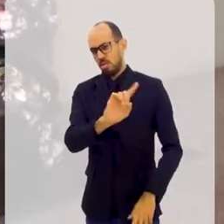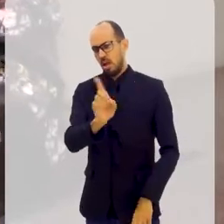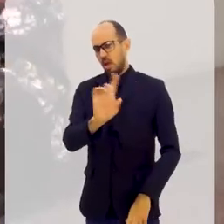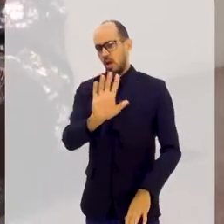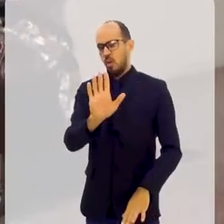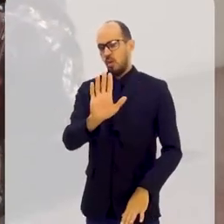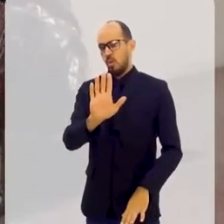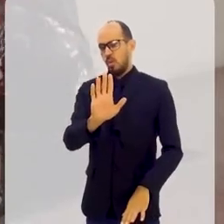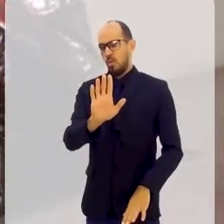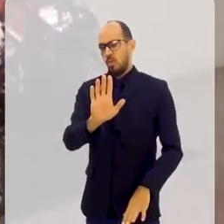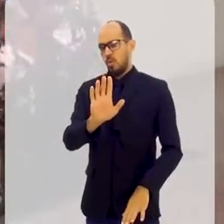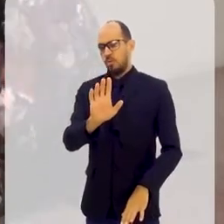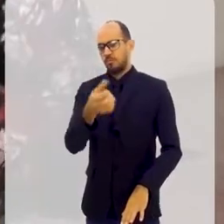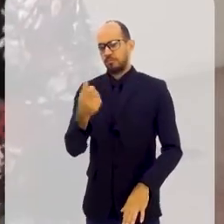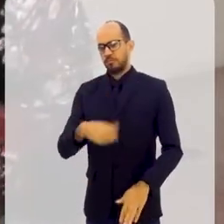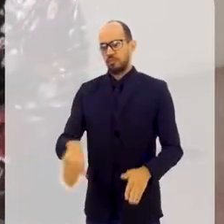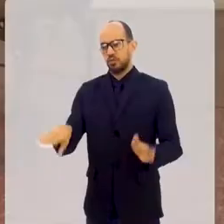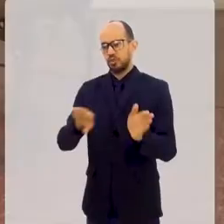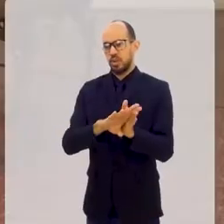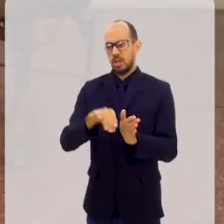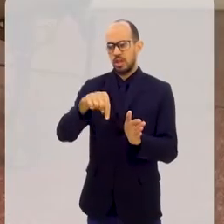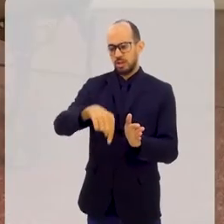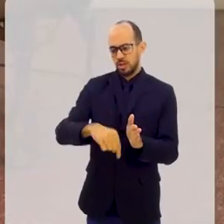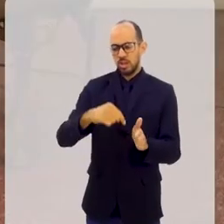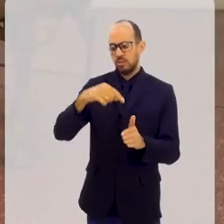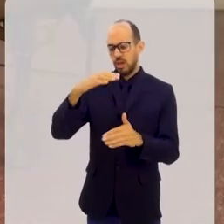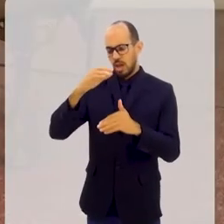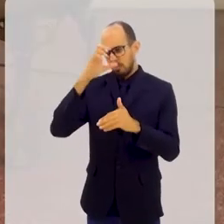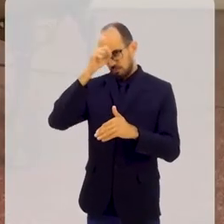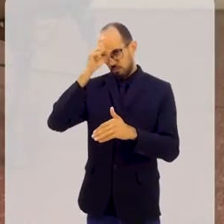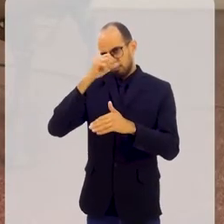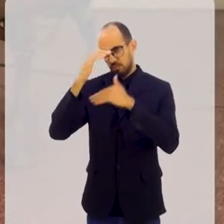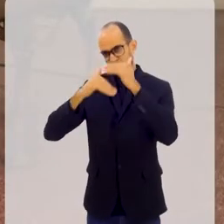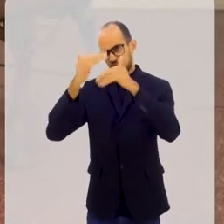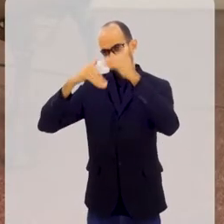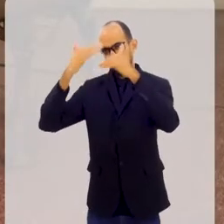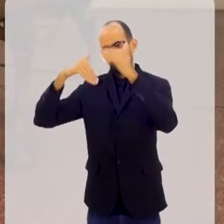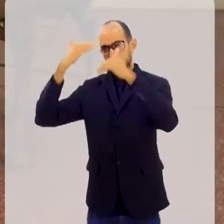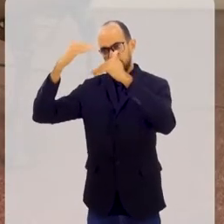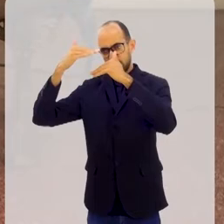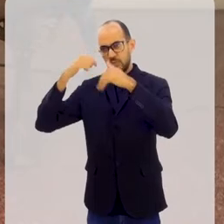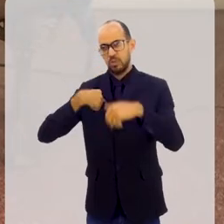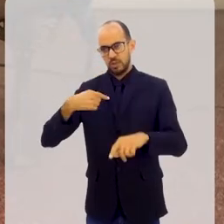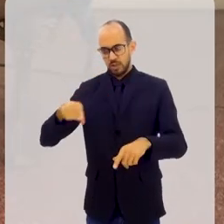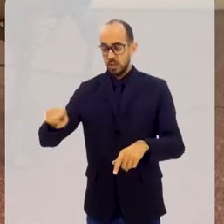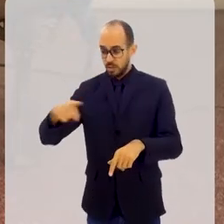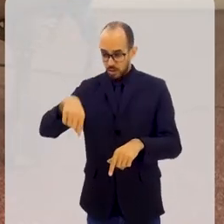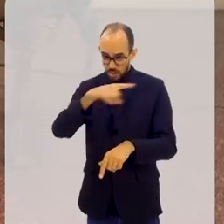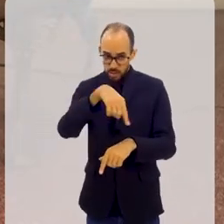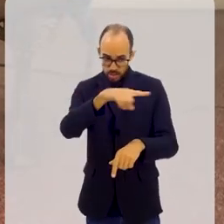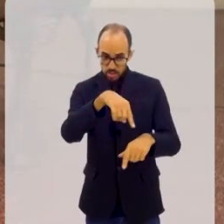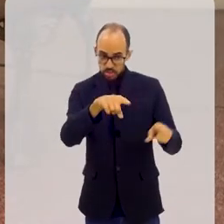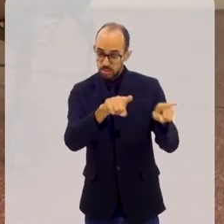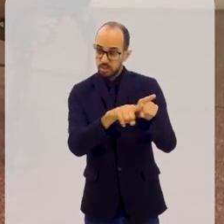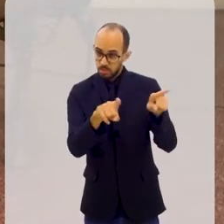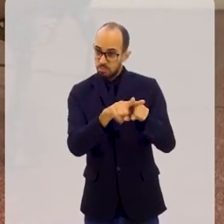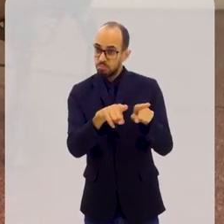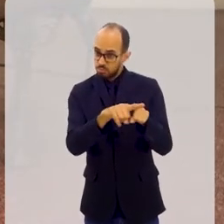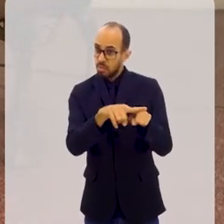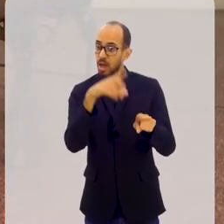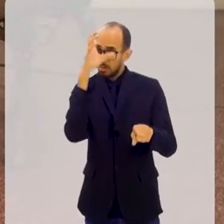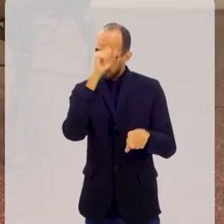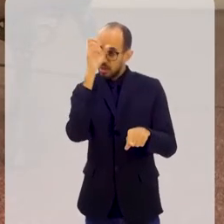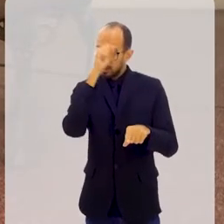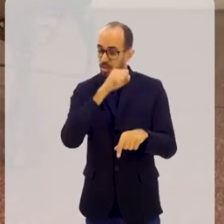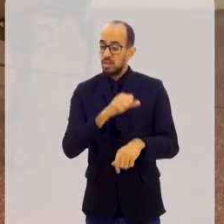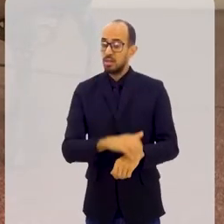sequei para aqui meus avô chegar hoje eles também aprendendo alguma coisa acrescentou algo na deles até